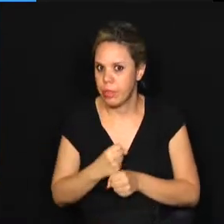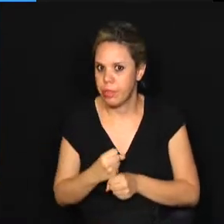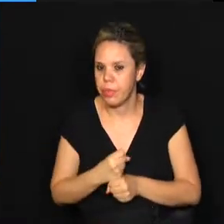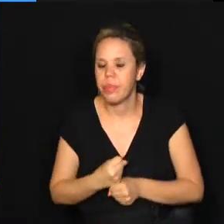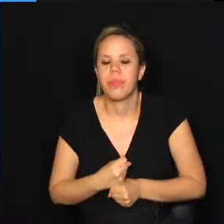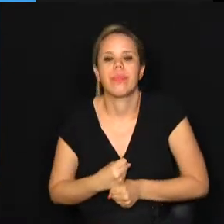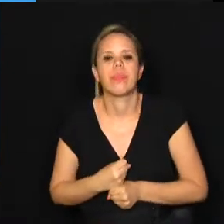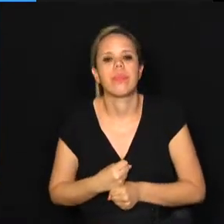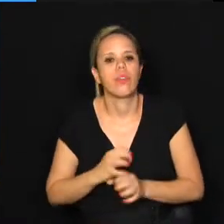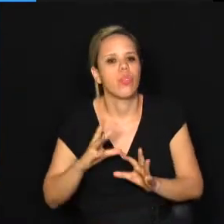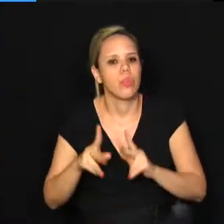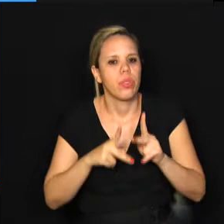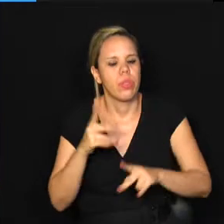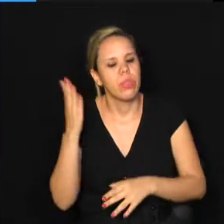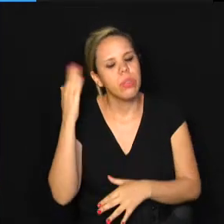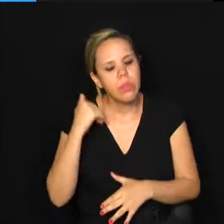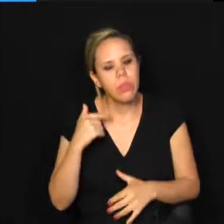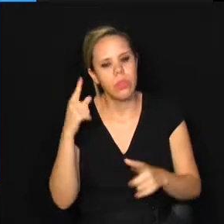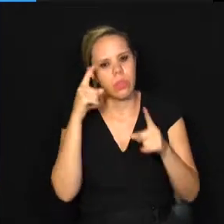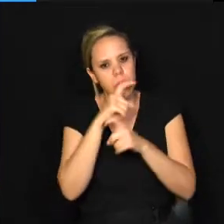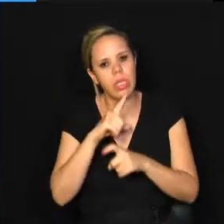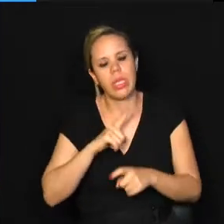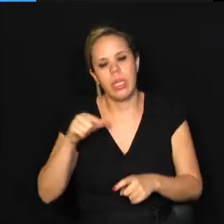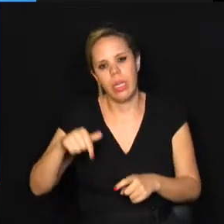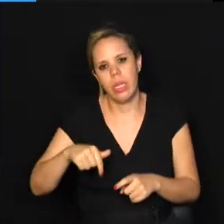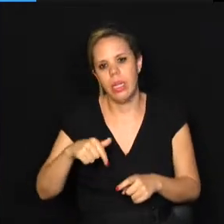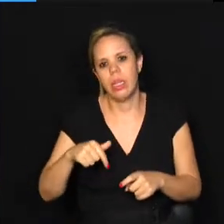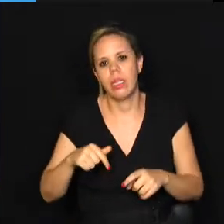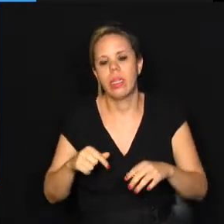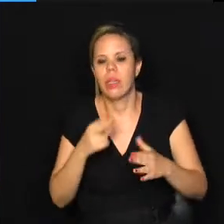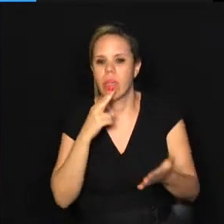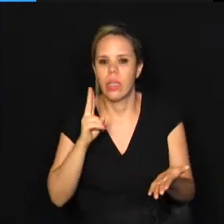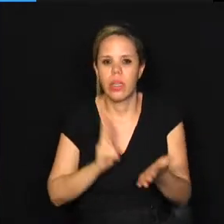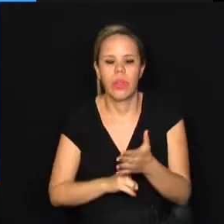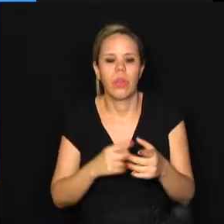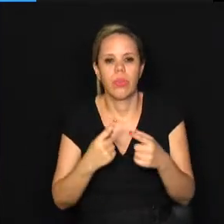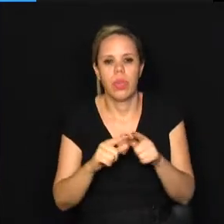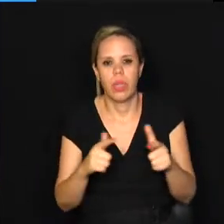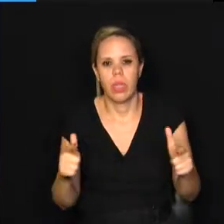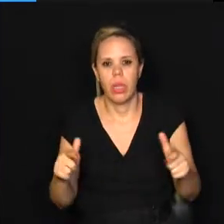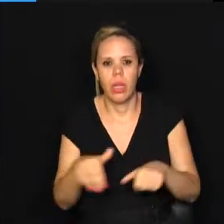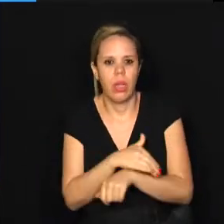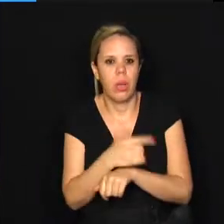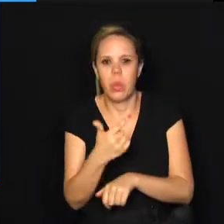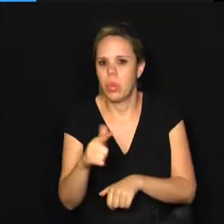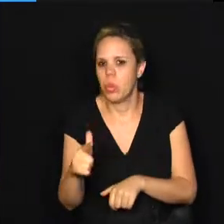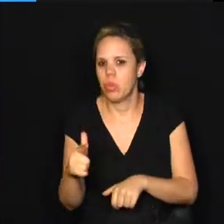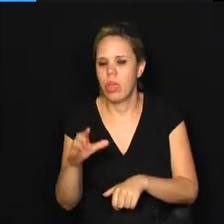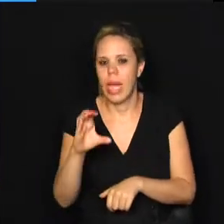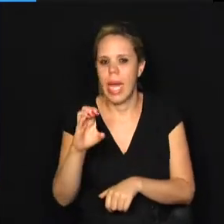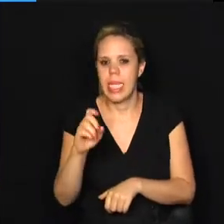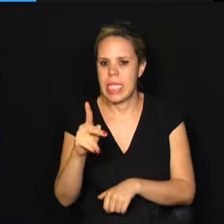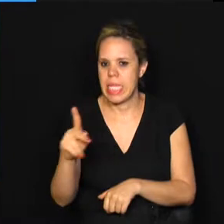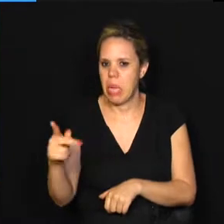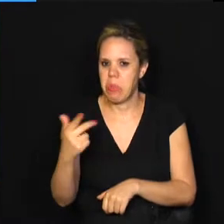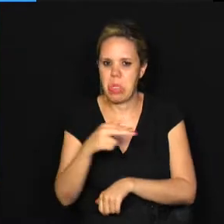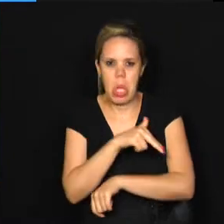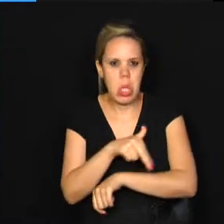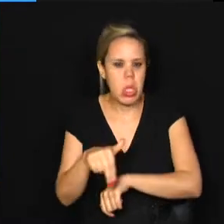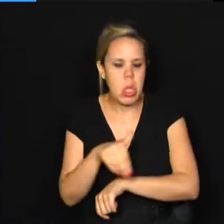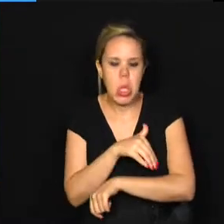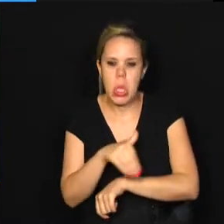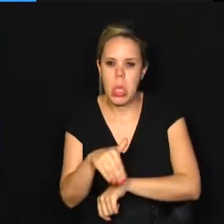todos sabem que a maior dificuldade que nós temos com o Correio é porque a maioria das ruas não tinha CEP, não tinha nome, não eram